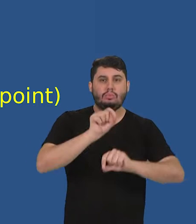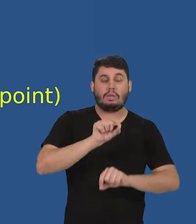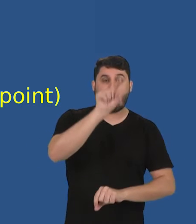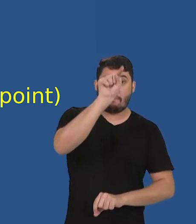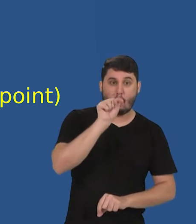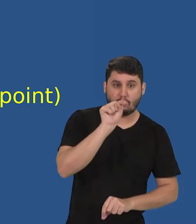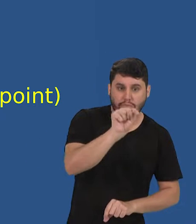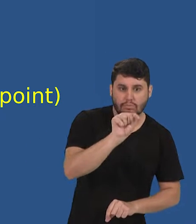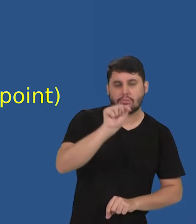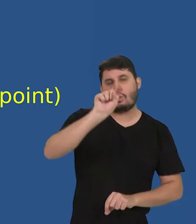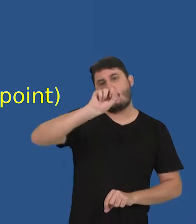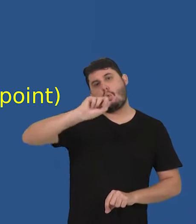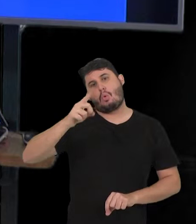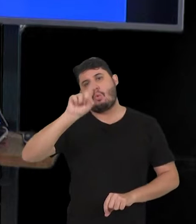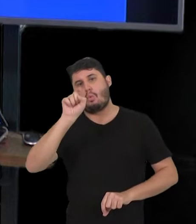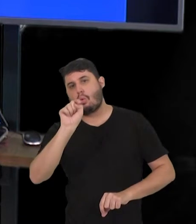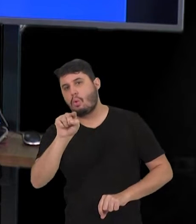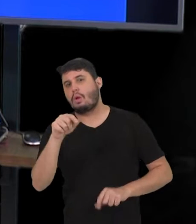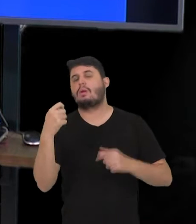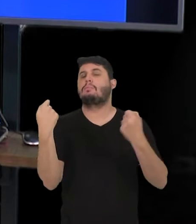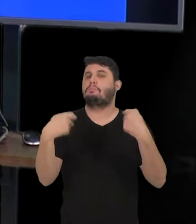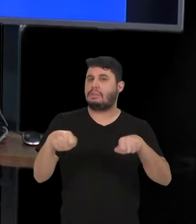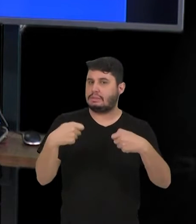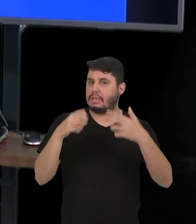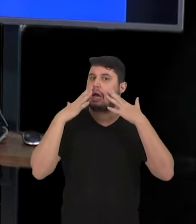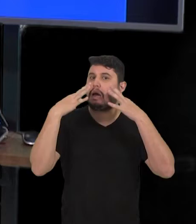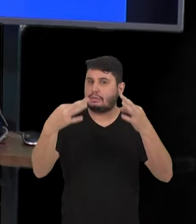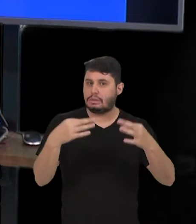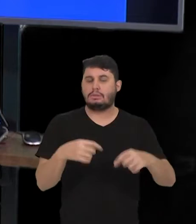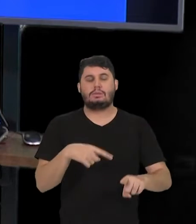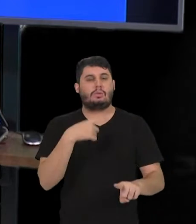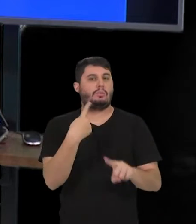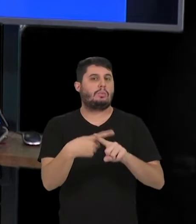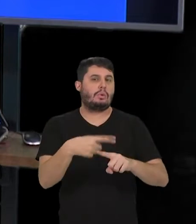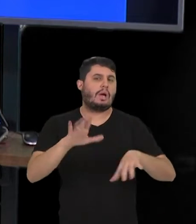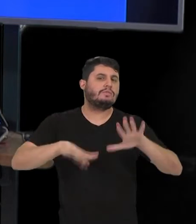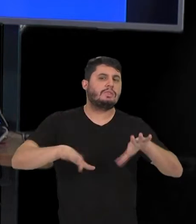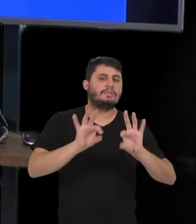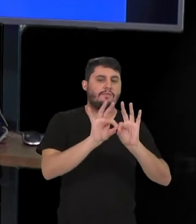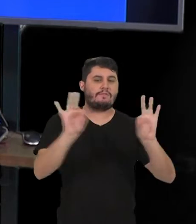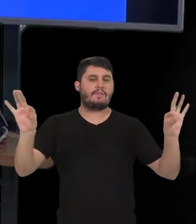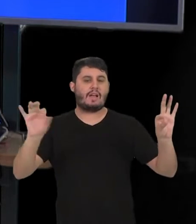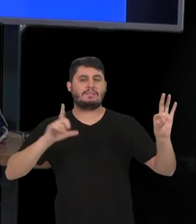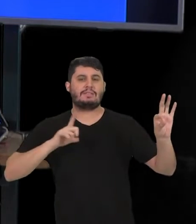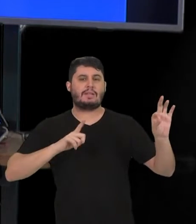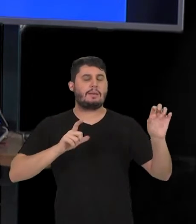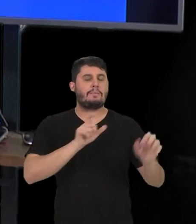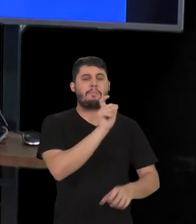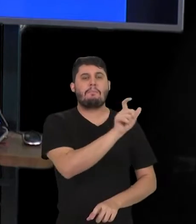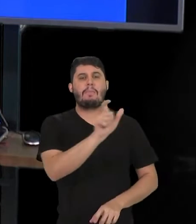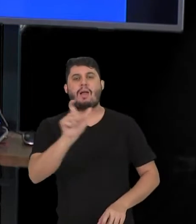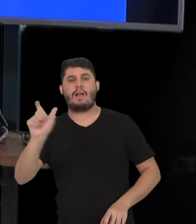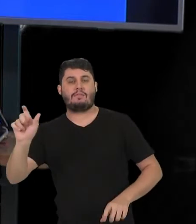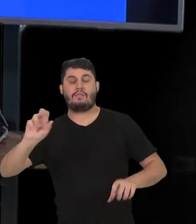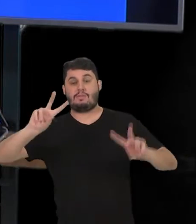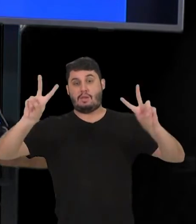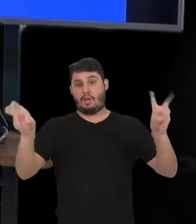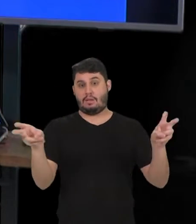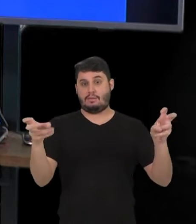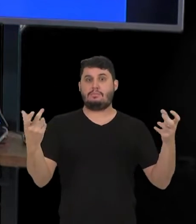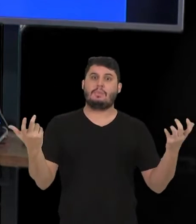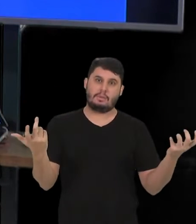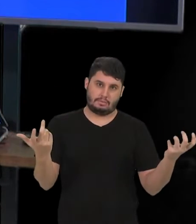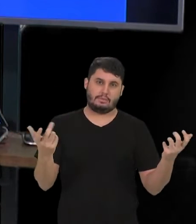outros. Por quê? Às vezes uma frase ela está entre aspas totalmente. Então, quando a frase começa 5, 6 palavras e fecha